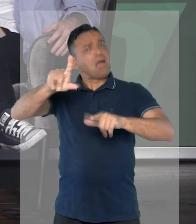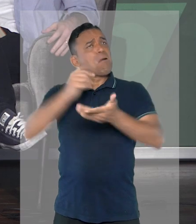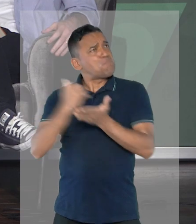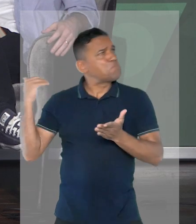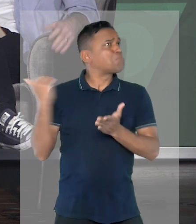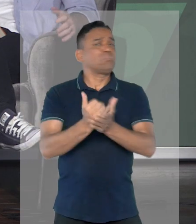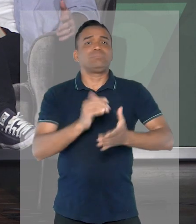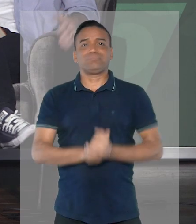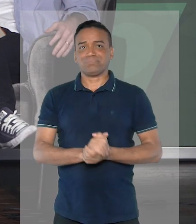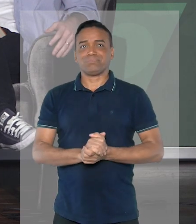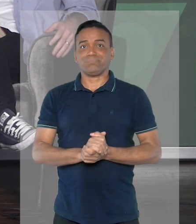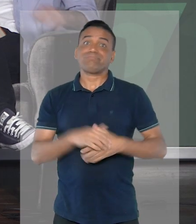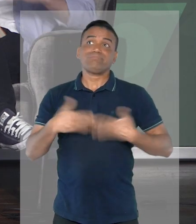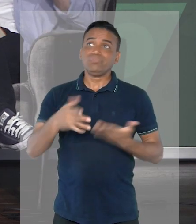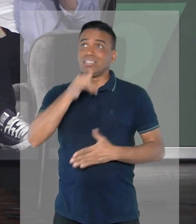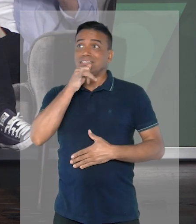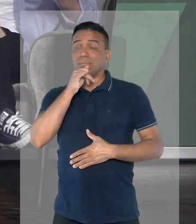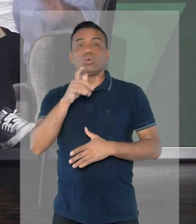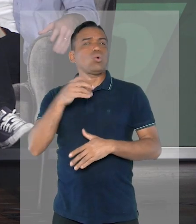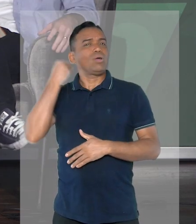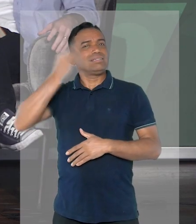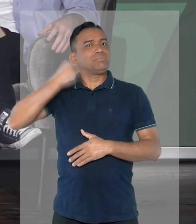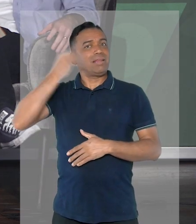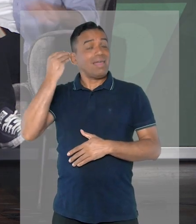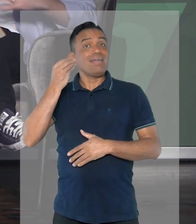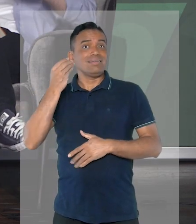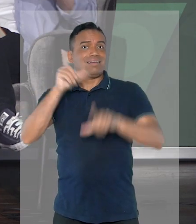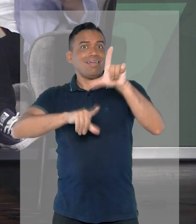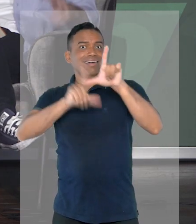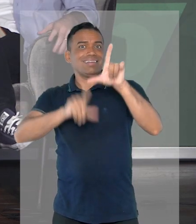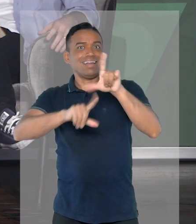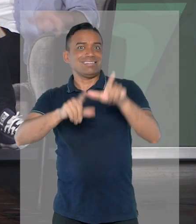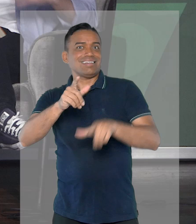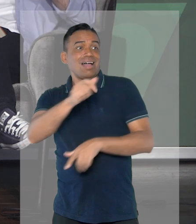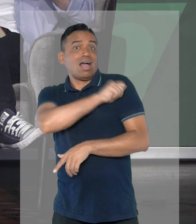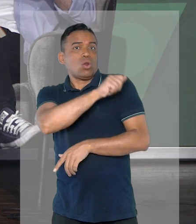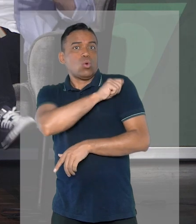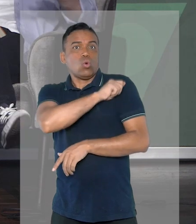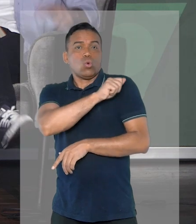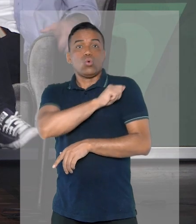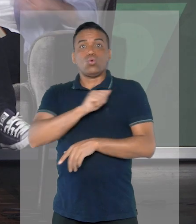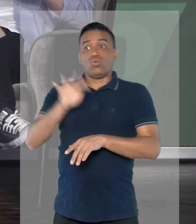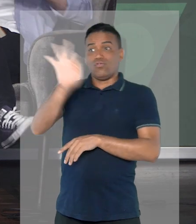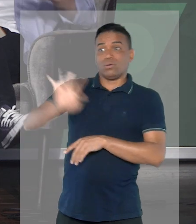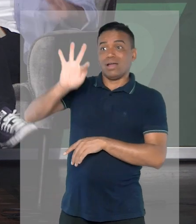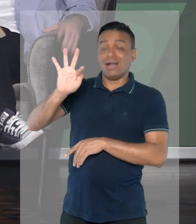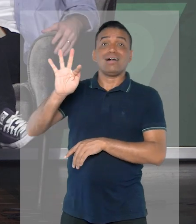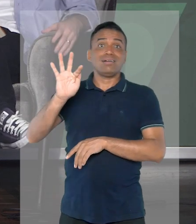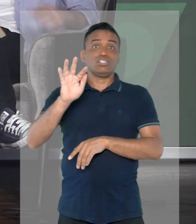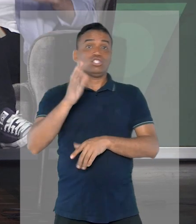Acho que tem uma questão na Letras uma experiência que o aluno de graduação, o aluno da pós-graduação tem que ter uma experiência, uma